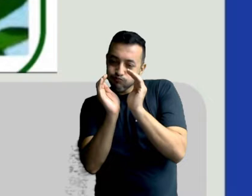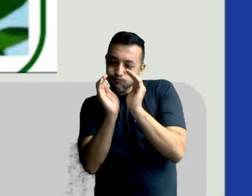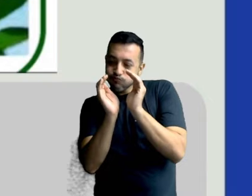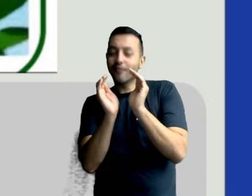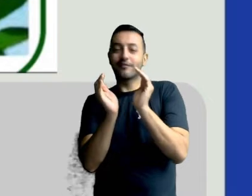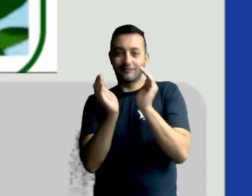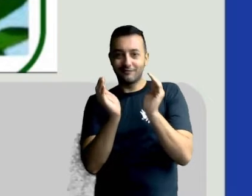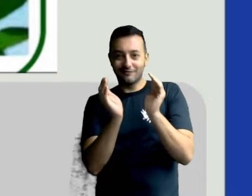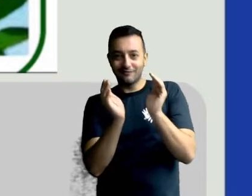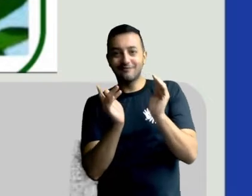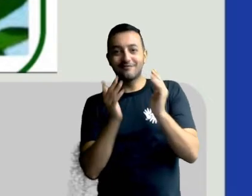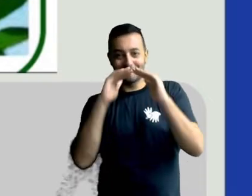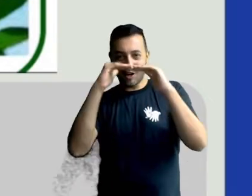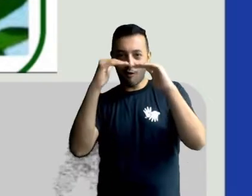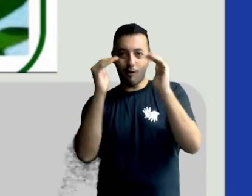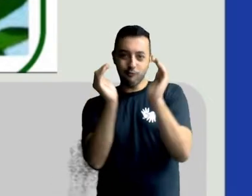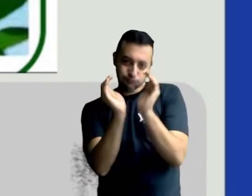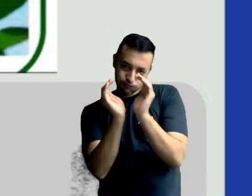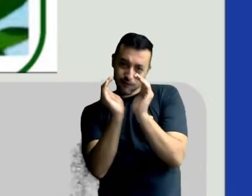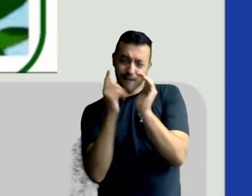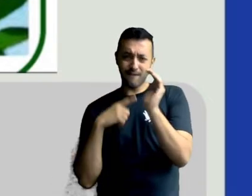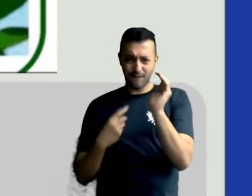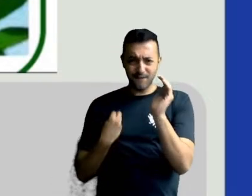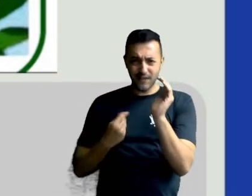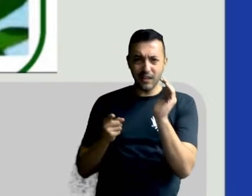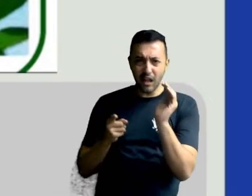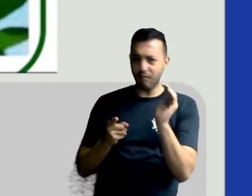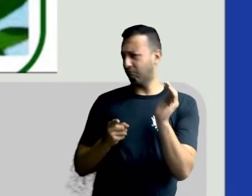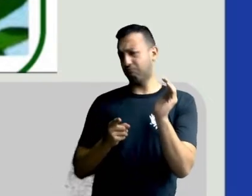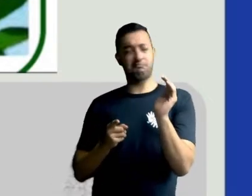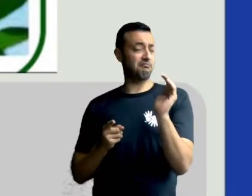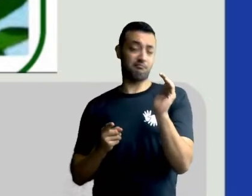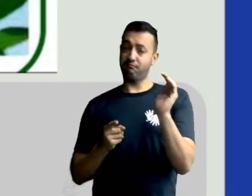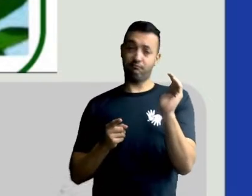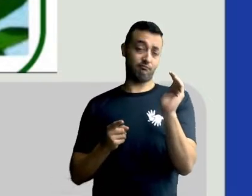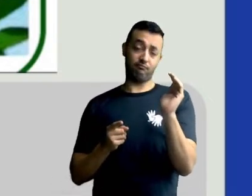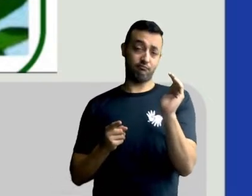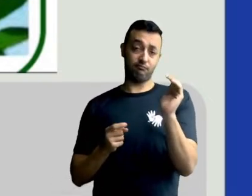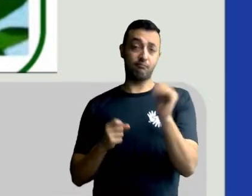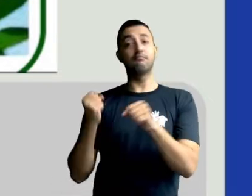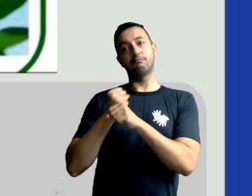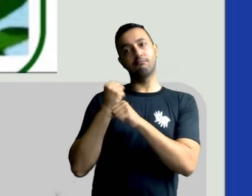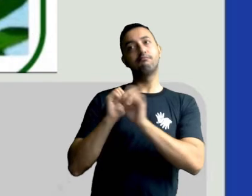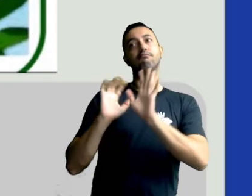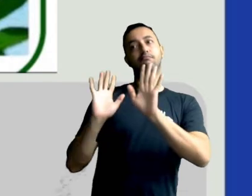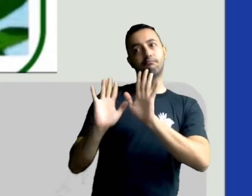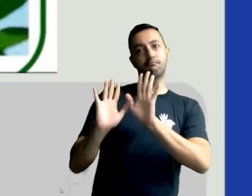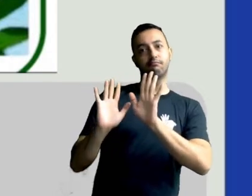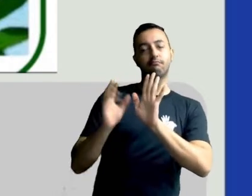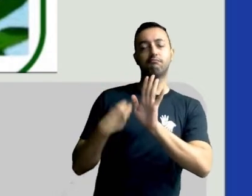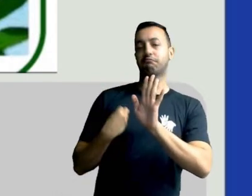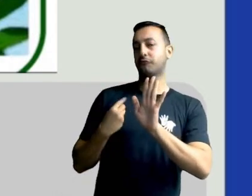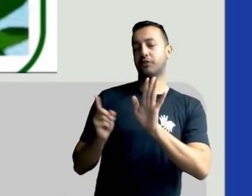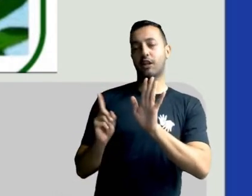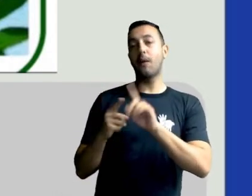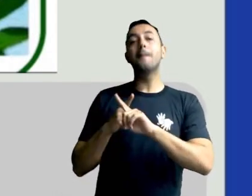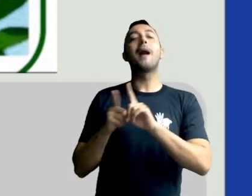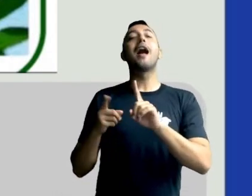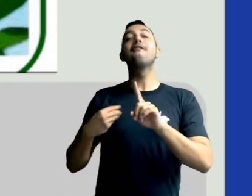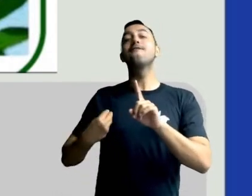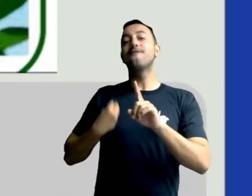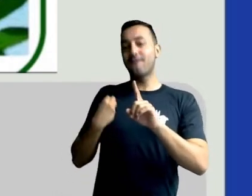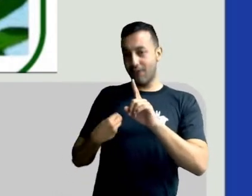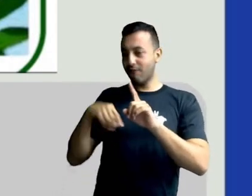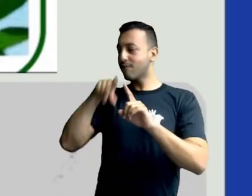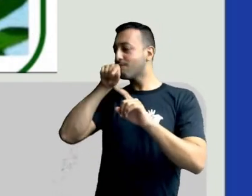fez o ninho aí, a casinha, por exemplo. Ela tem vida? Não, não tem vida, né? Mas ele foi feito por um